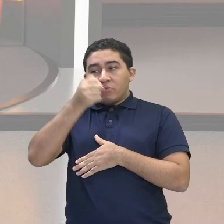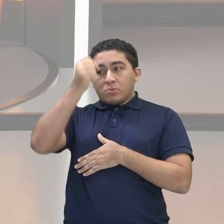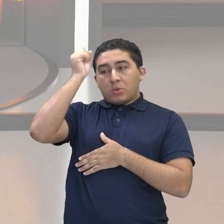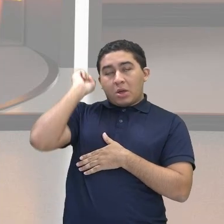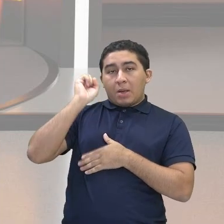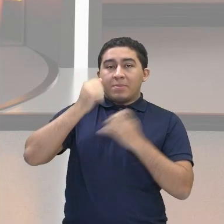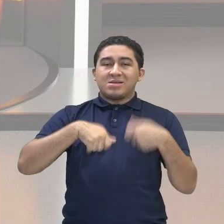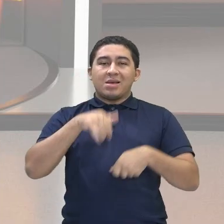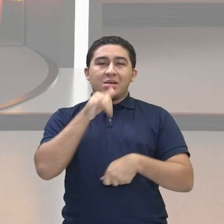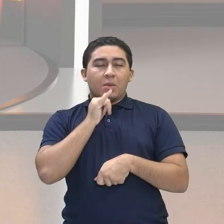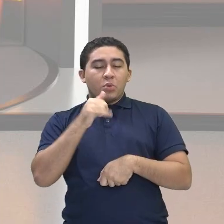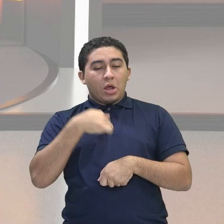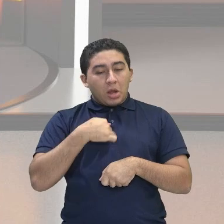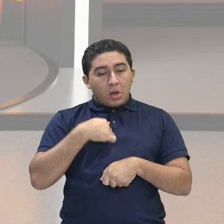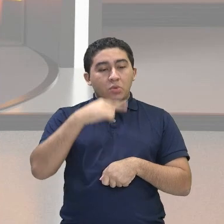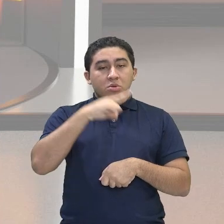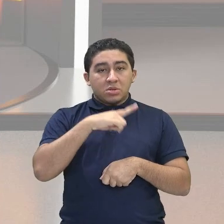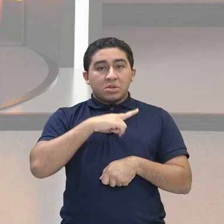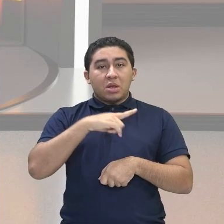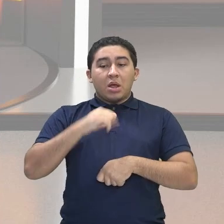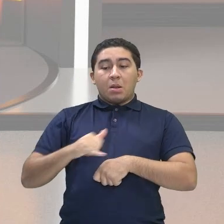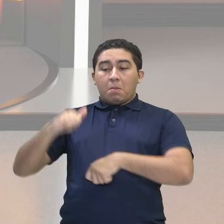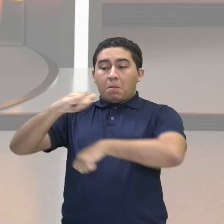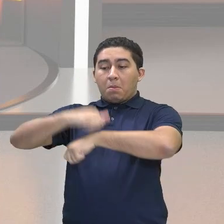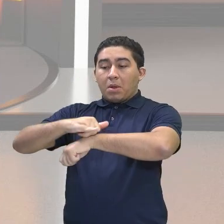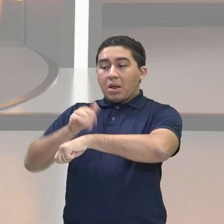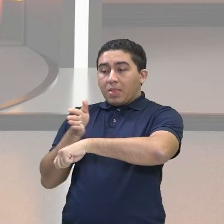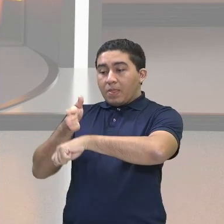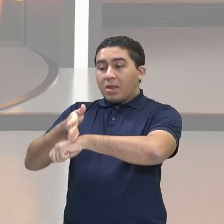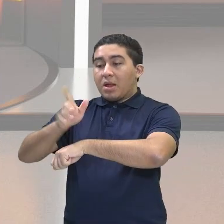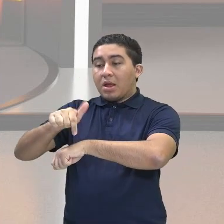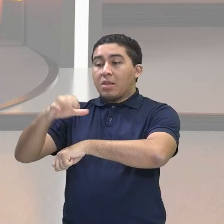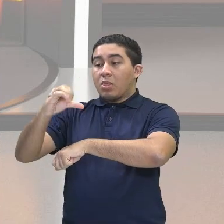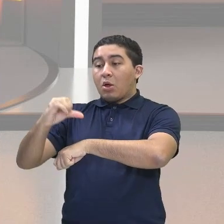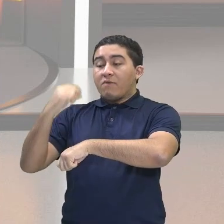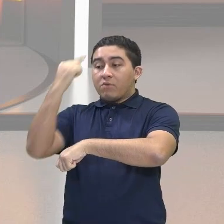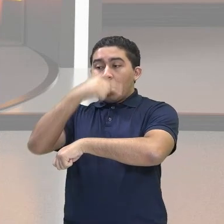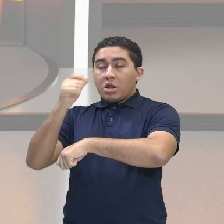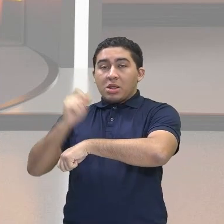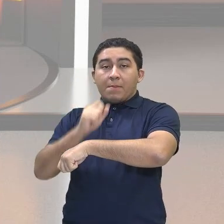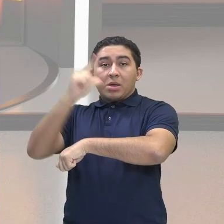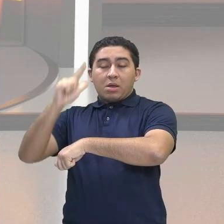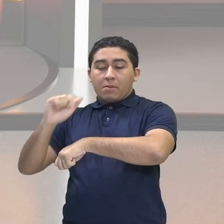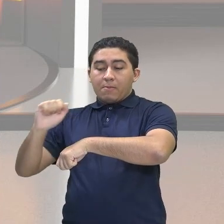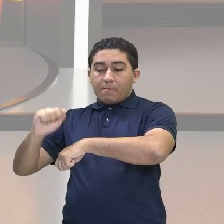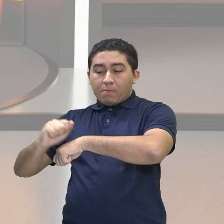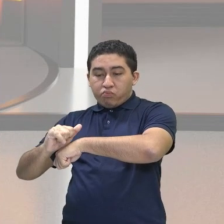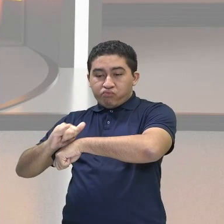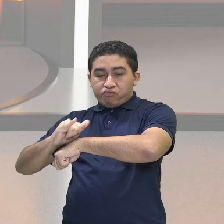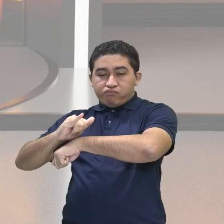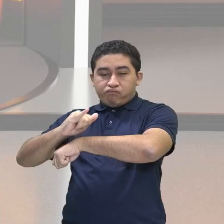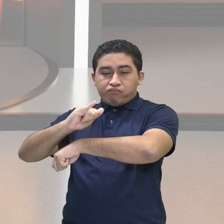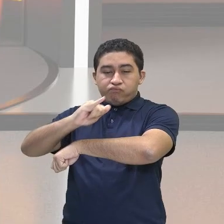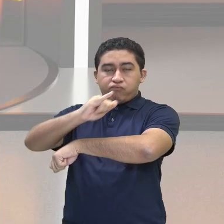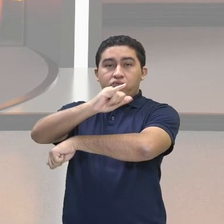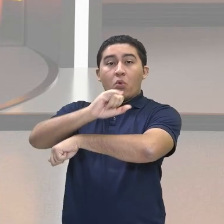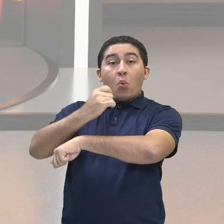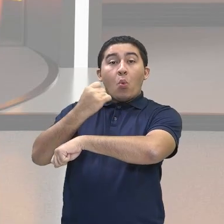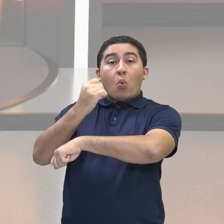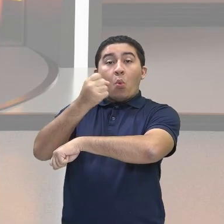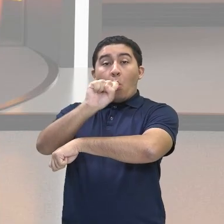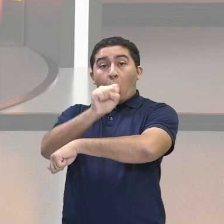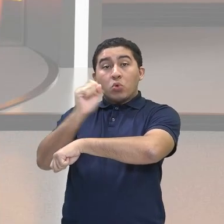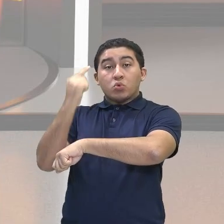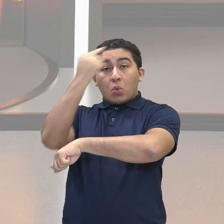eu embarquei no ponto X e era 9 horas da manhã. Viajei por 8 horas, mas na